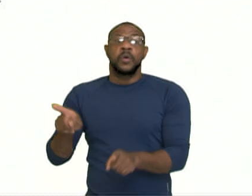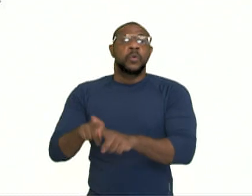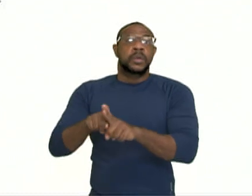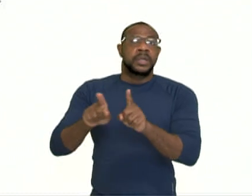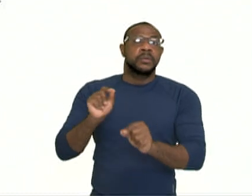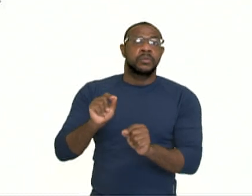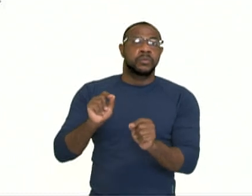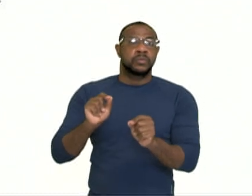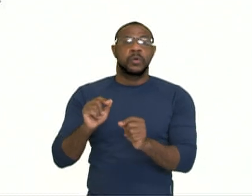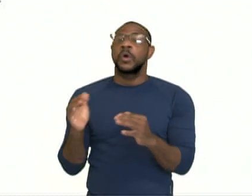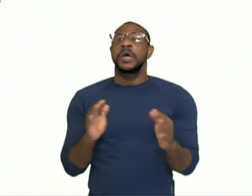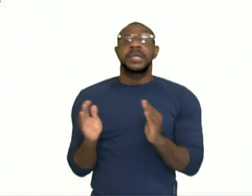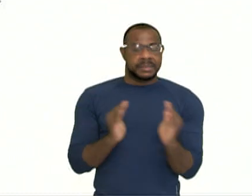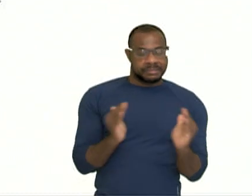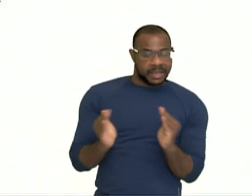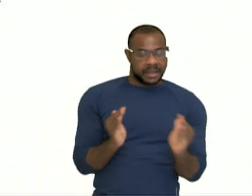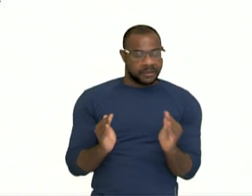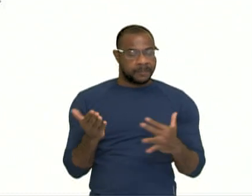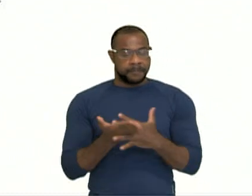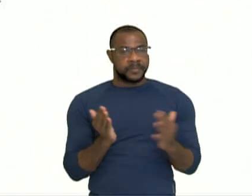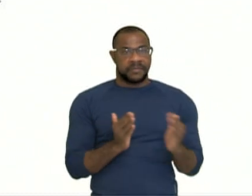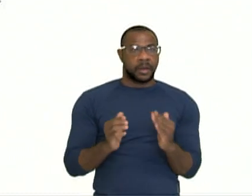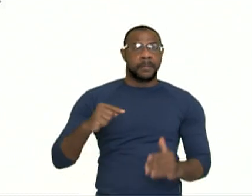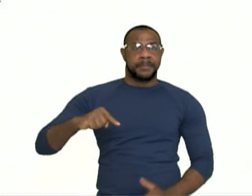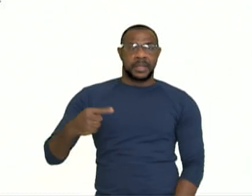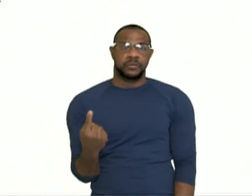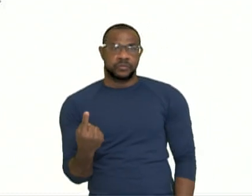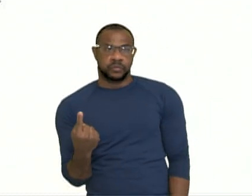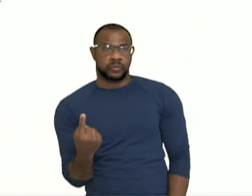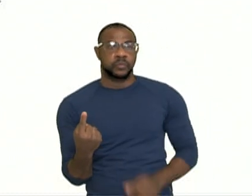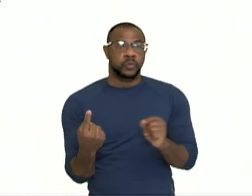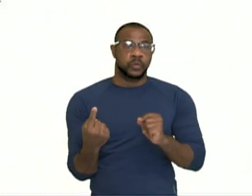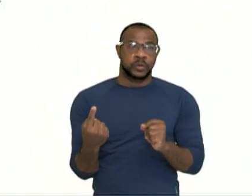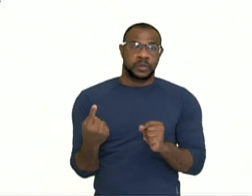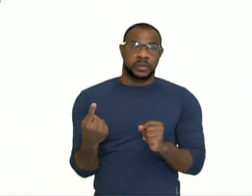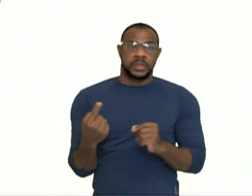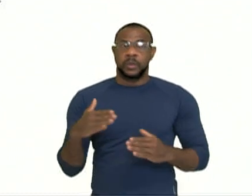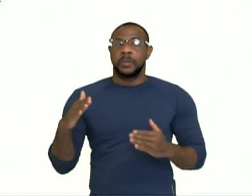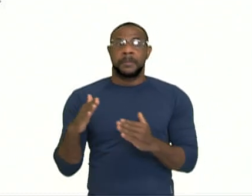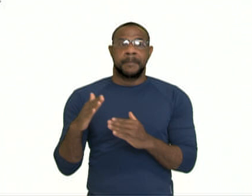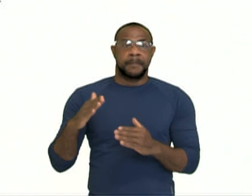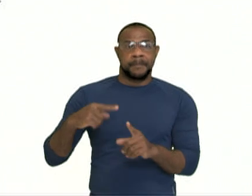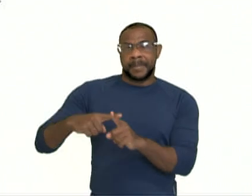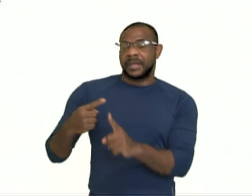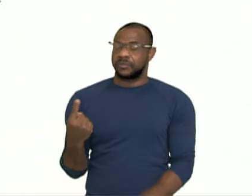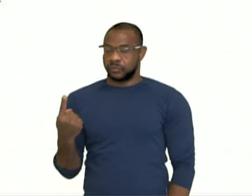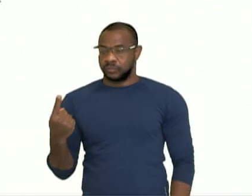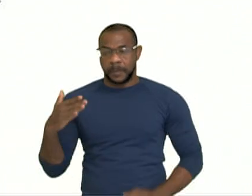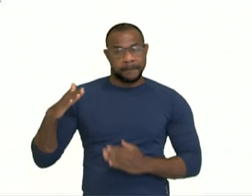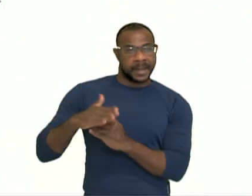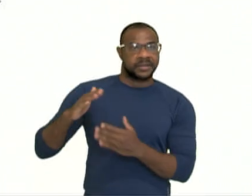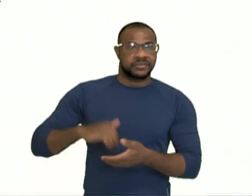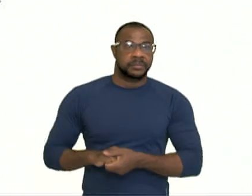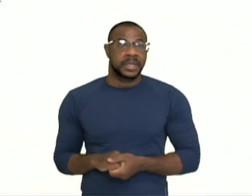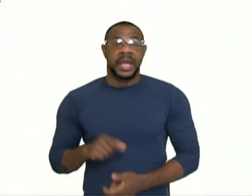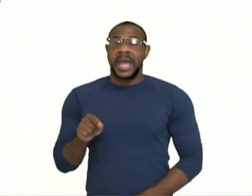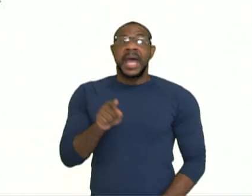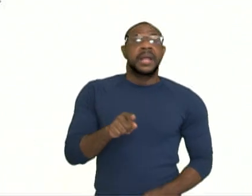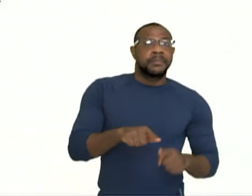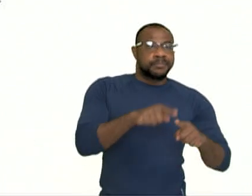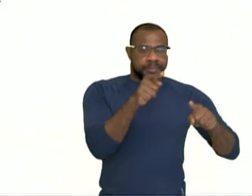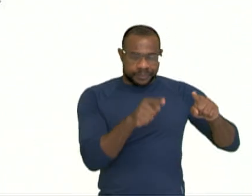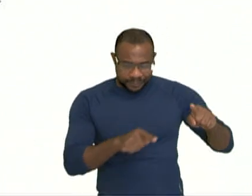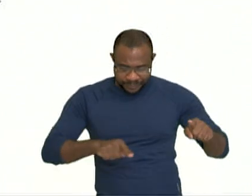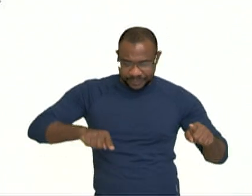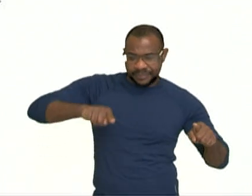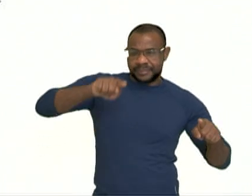meu intervalo? Então, no -1, o mínimo, e no +1, o máximo. E essa repetição